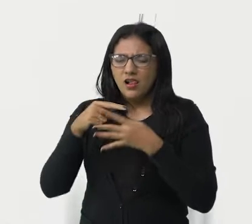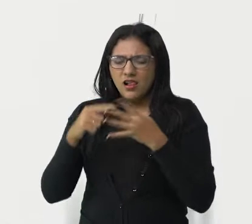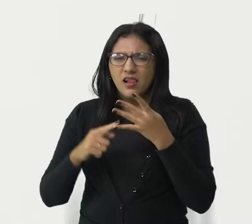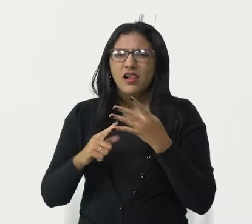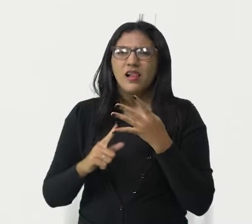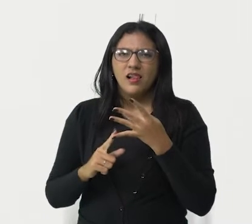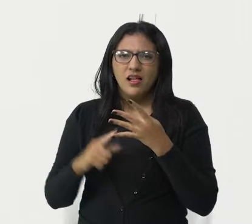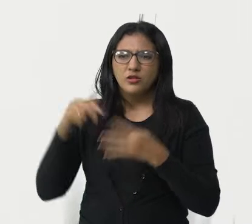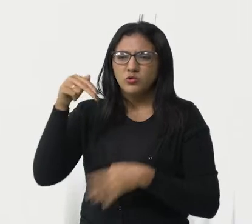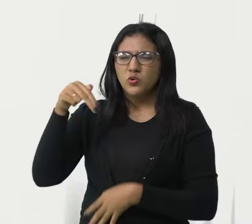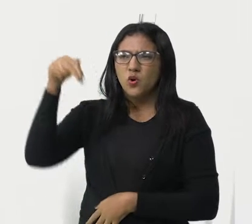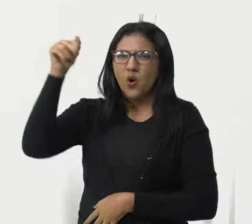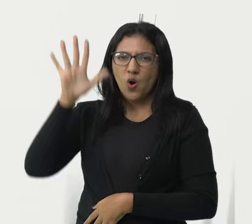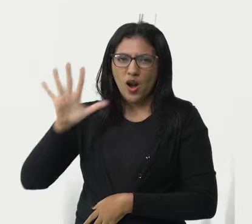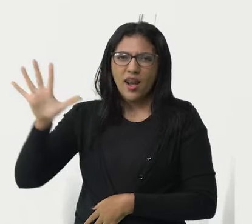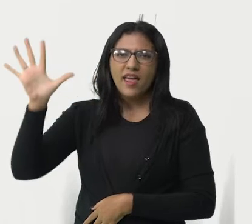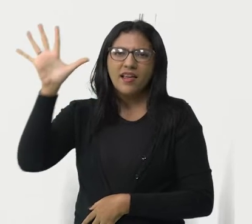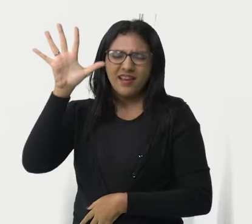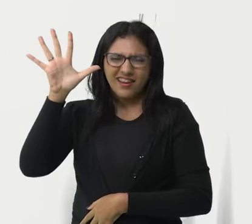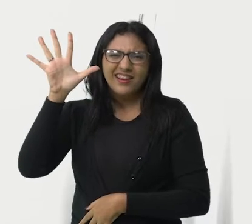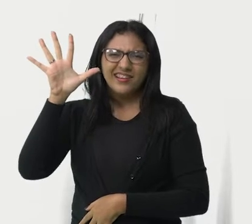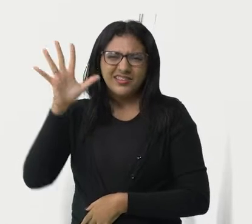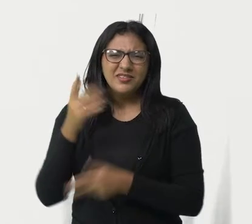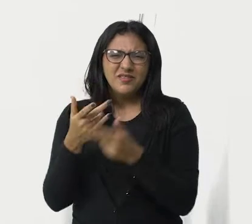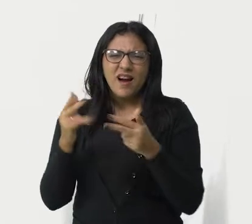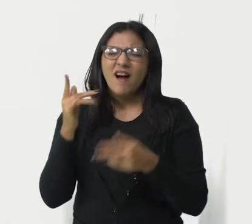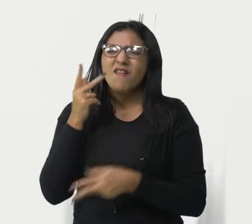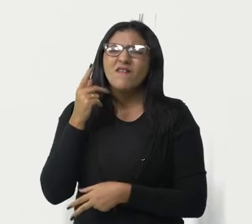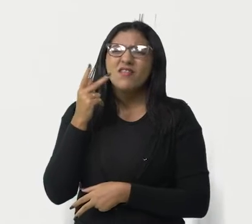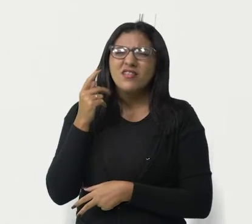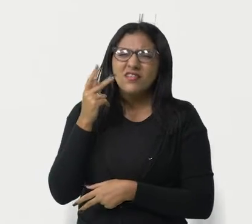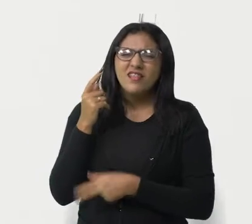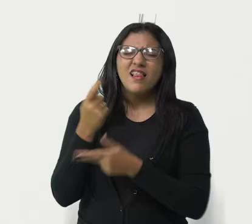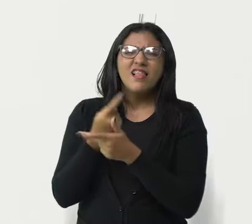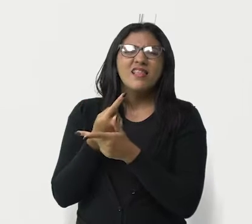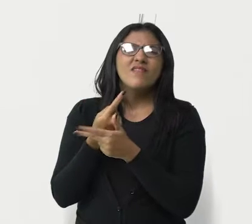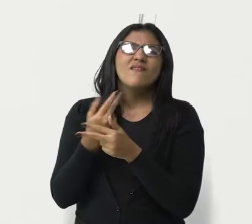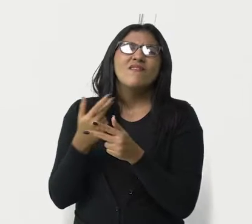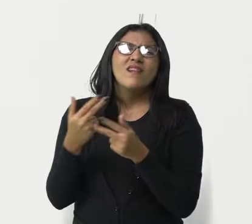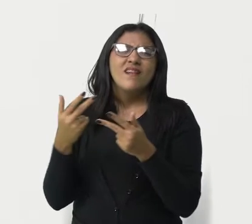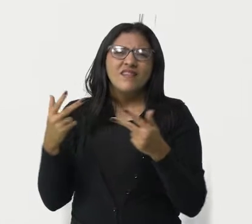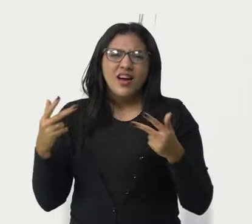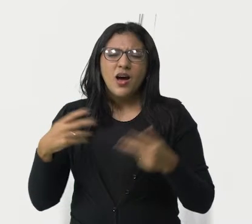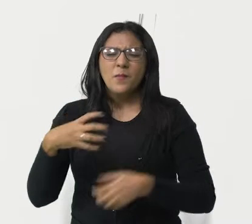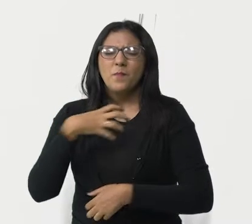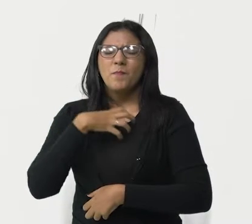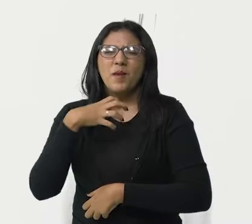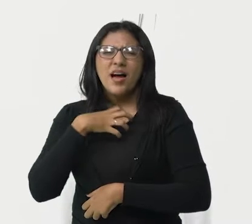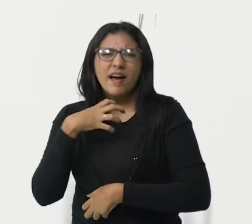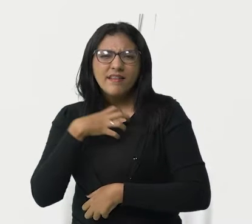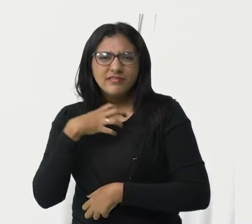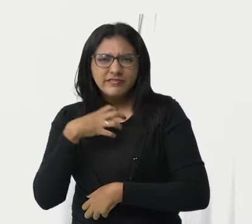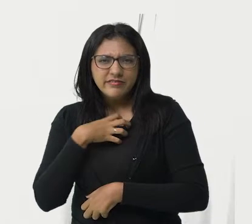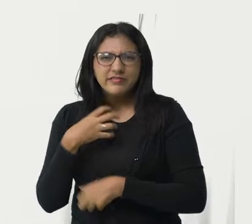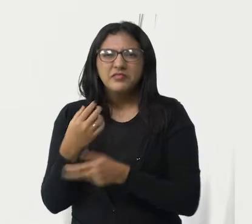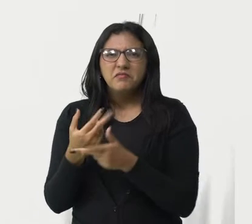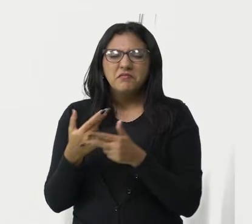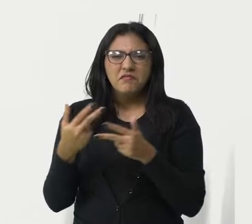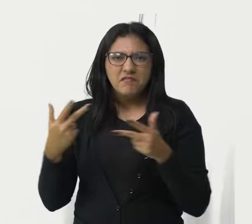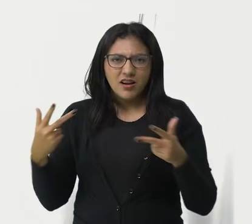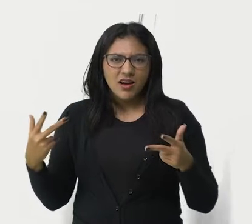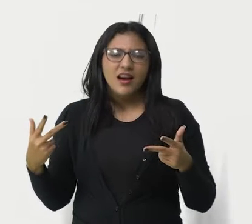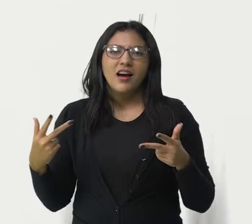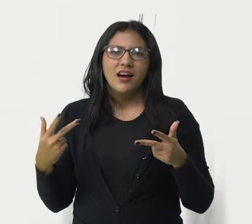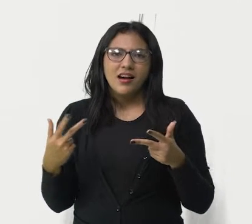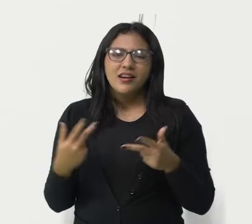tá? Mas também vão existir a parte de Itamaracá, Pernambuco, Bahia, Ilhéus, né, Porto